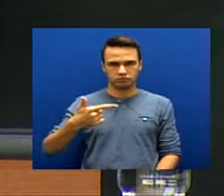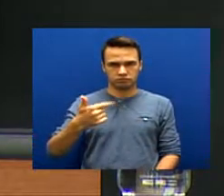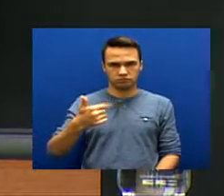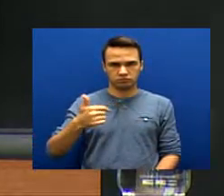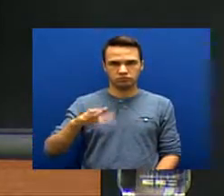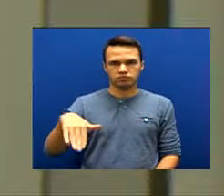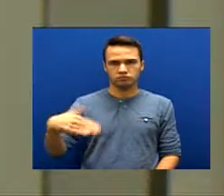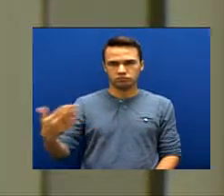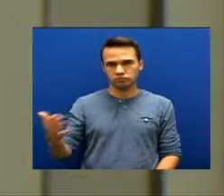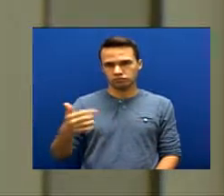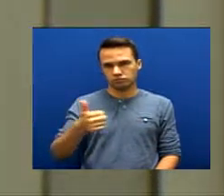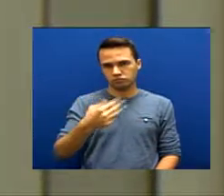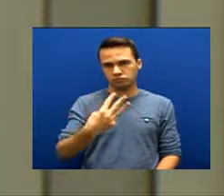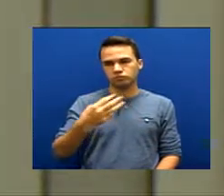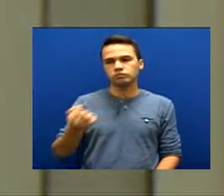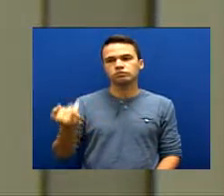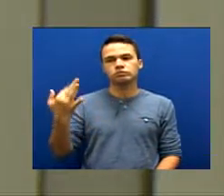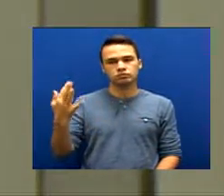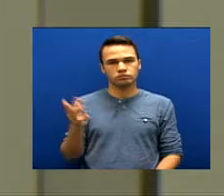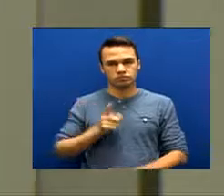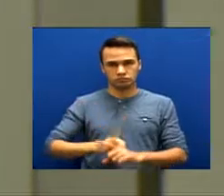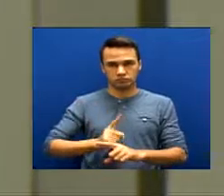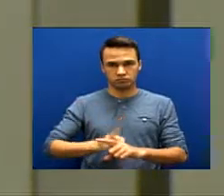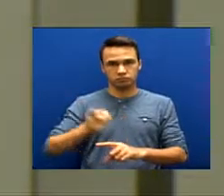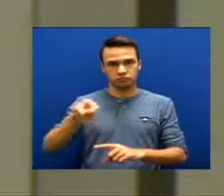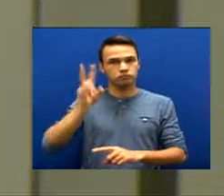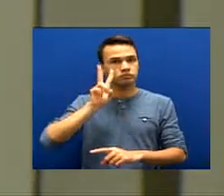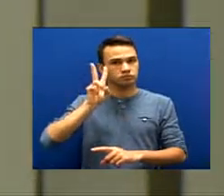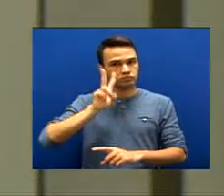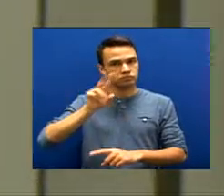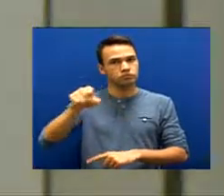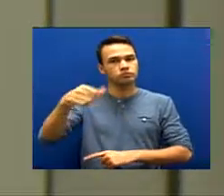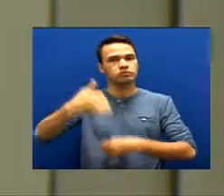Ele que aqui está representando a Sociedade Bíblica do Brasil,